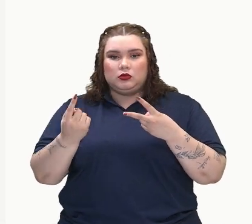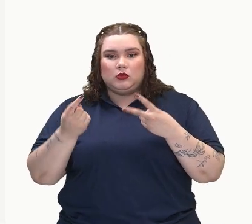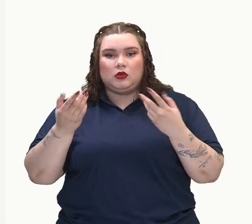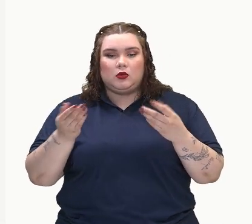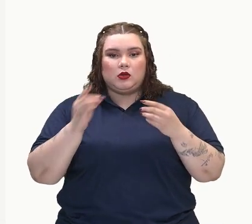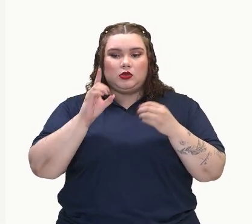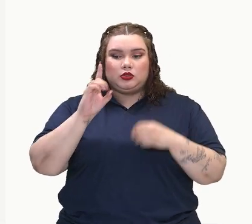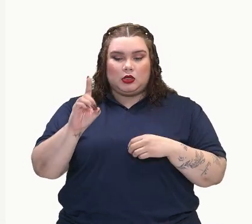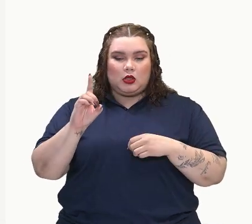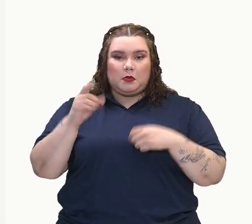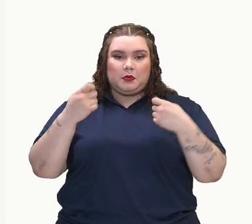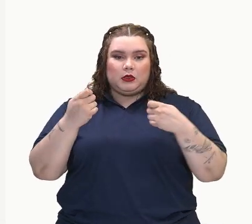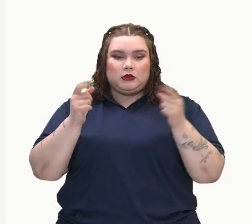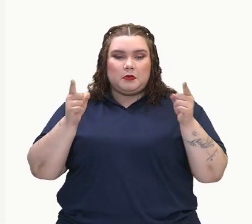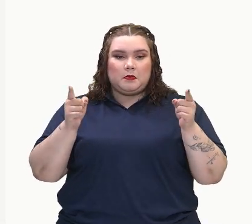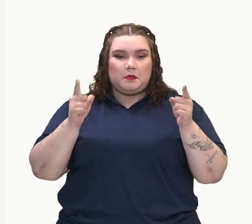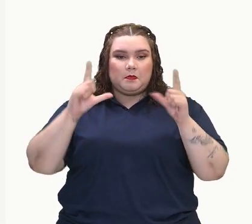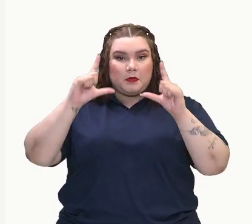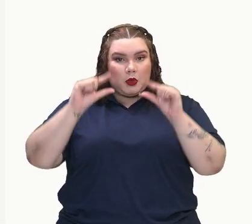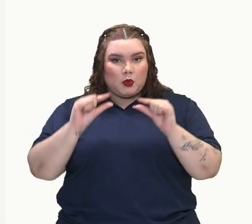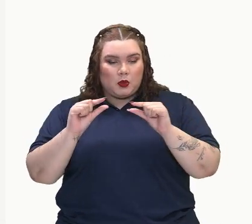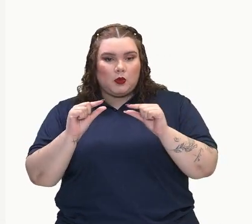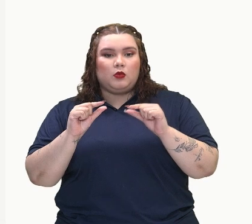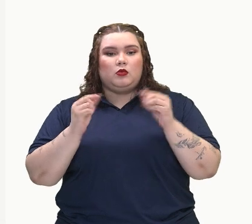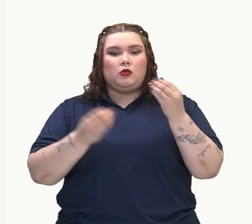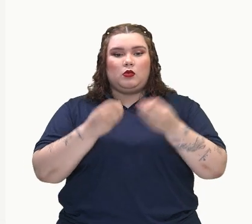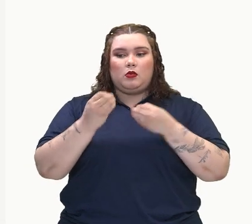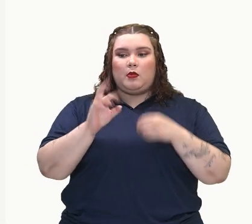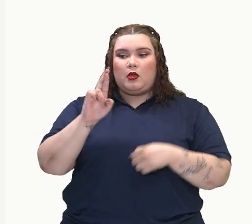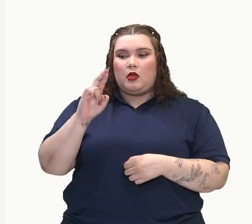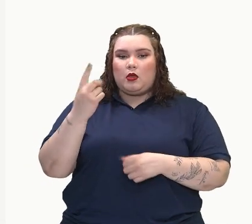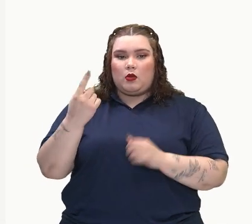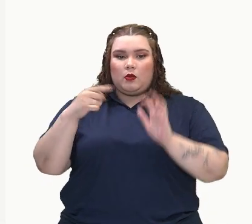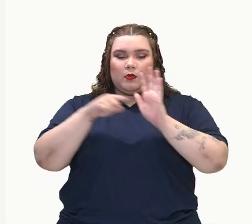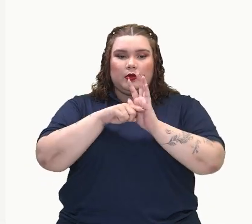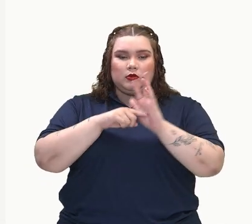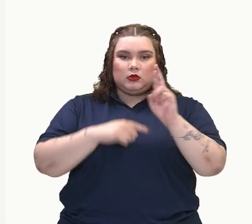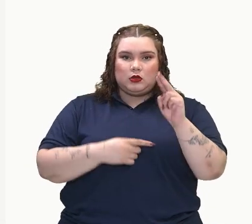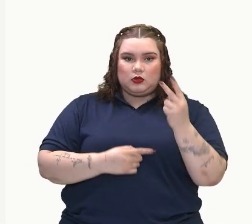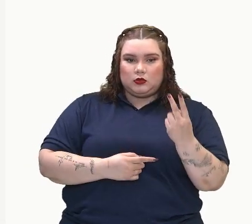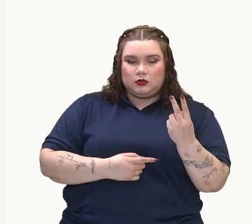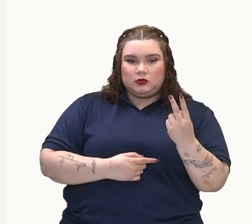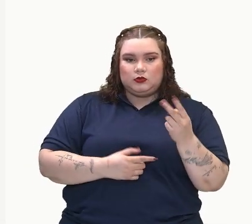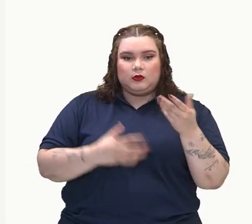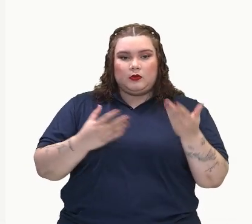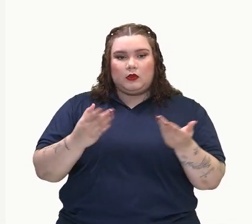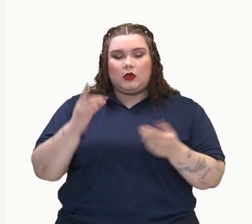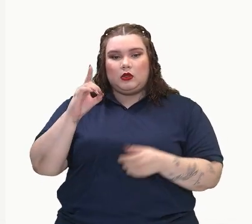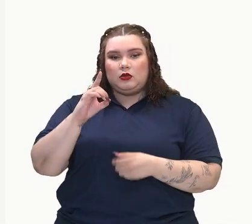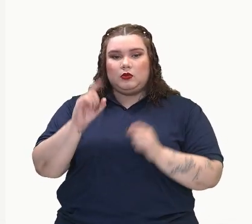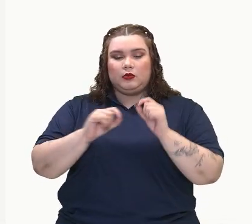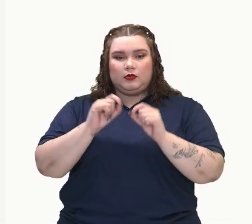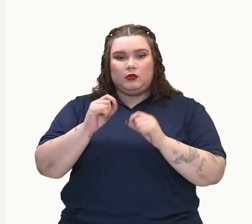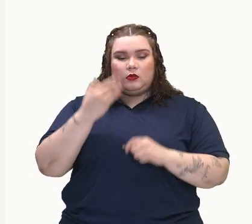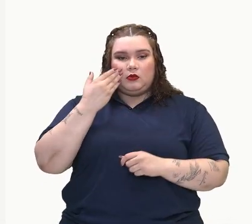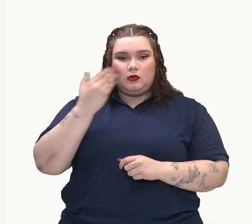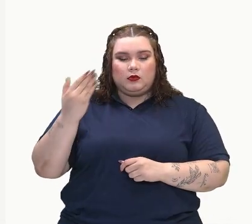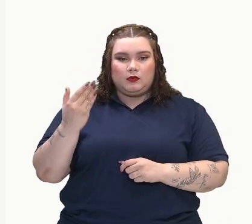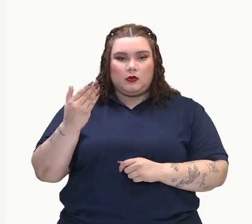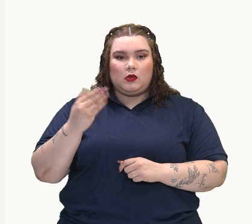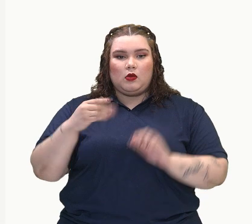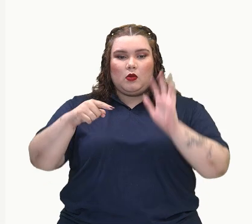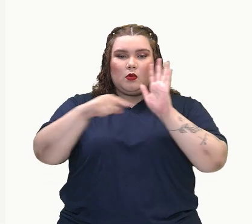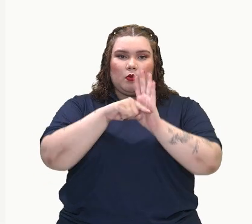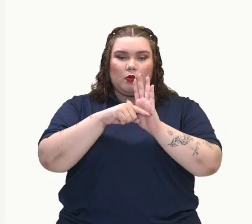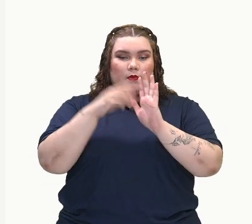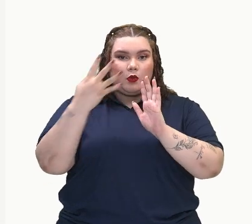menor que a diferença entre R1 menos R2, tá? Então, a distância vai ser igual. O raio 1 mede 4, o raio